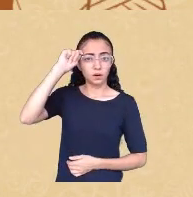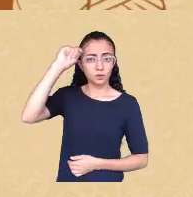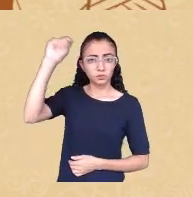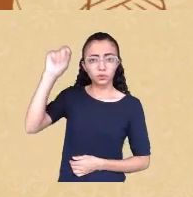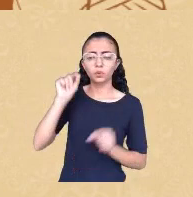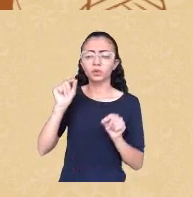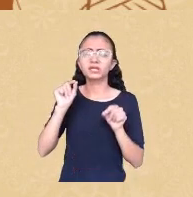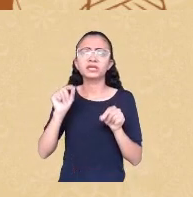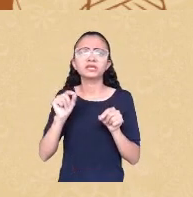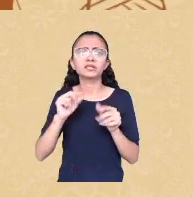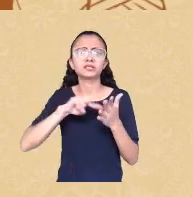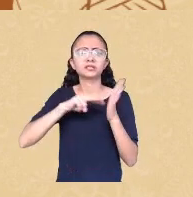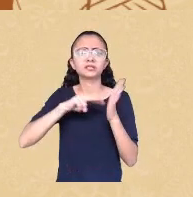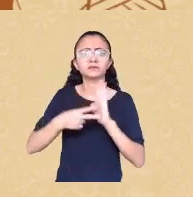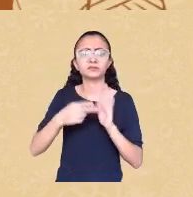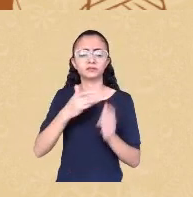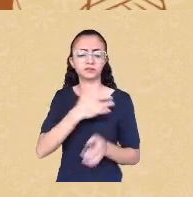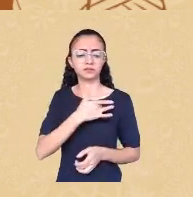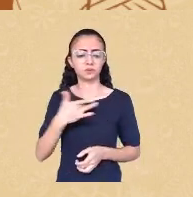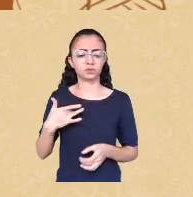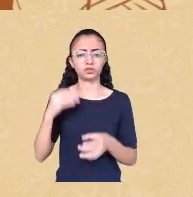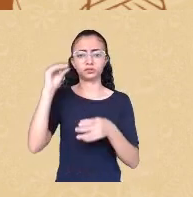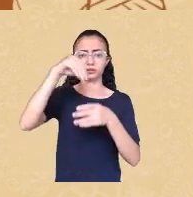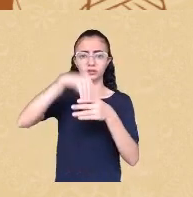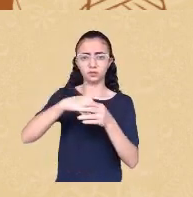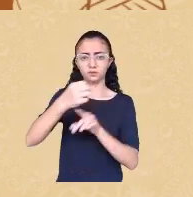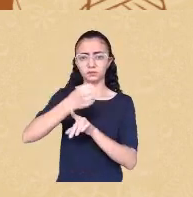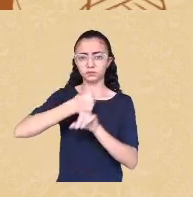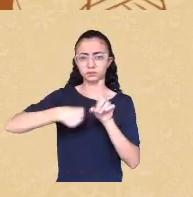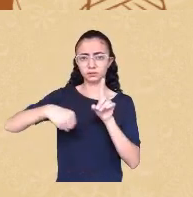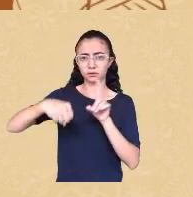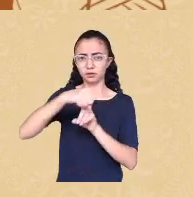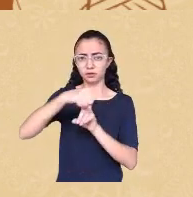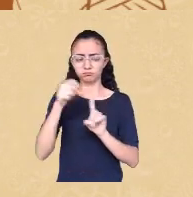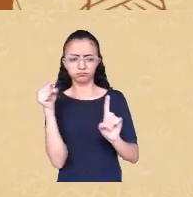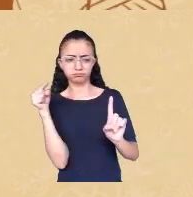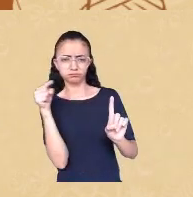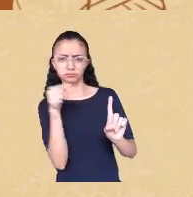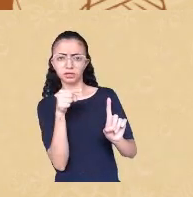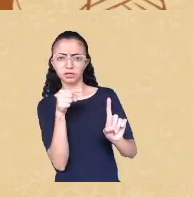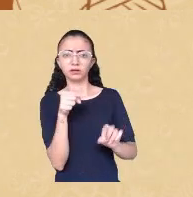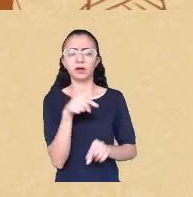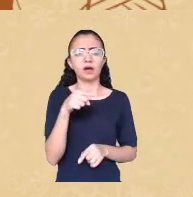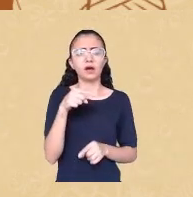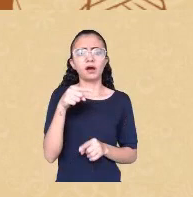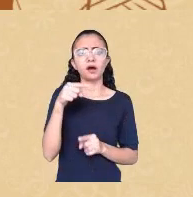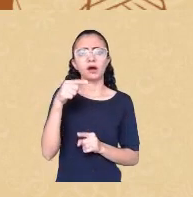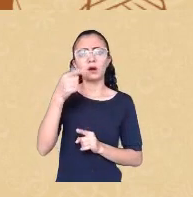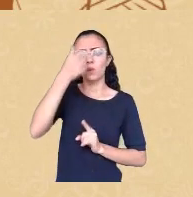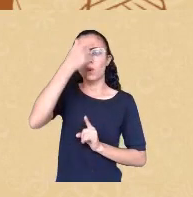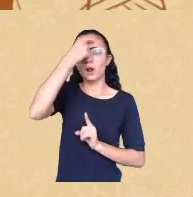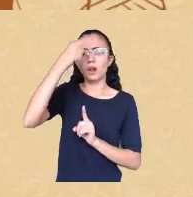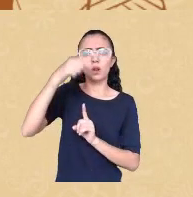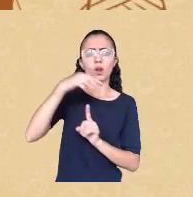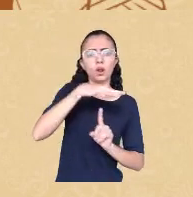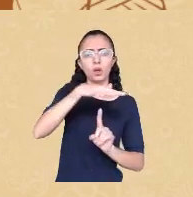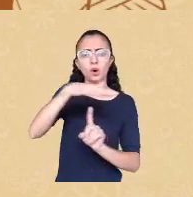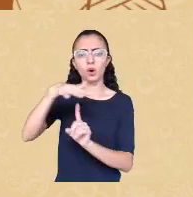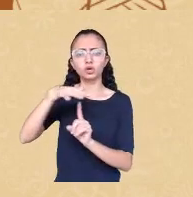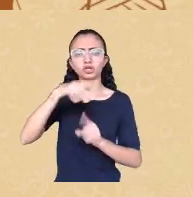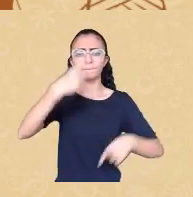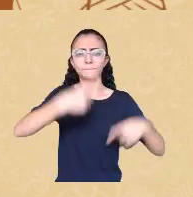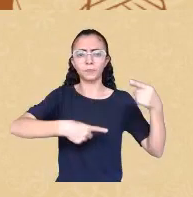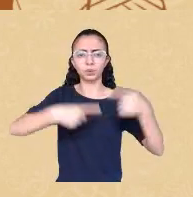que ao mesmo tempo ela vem de uma lógica biopolítica e